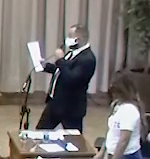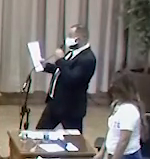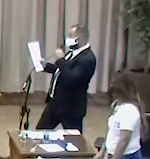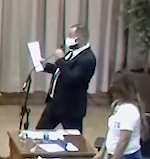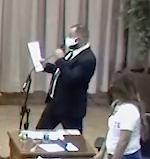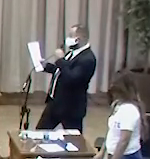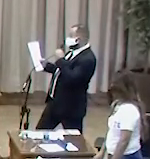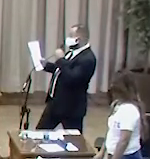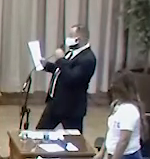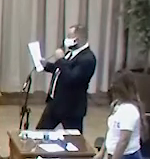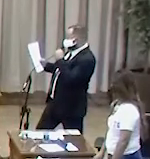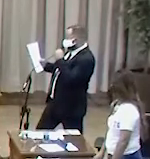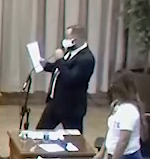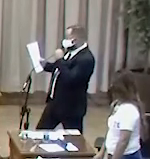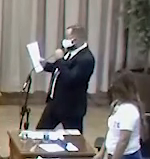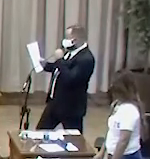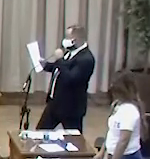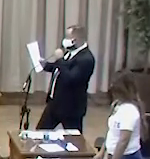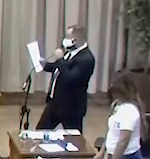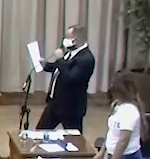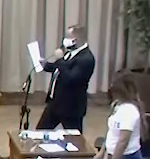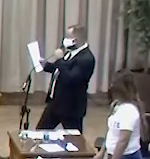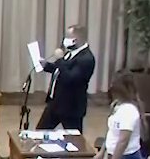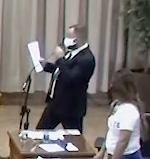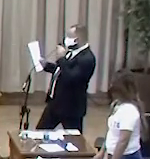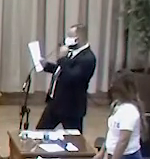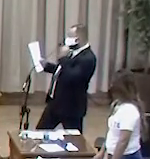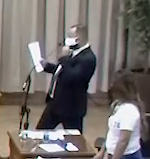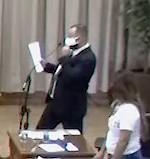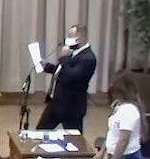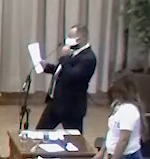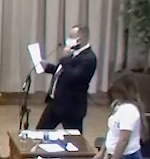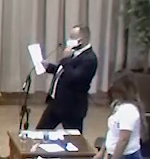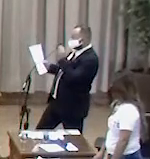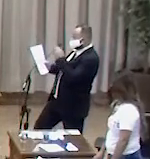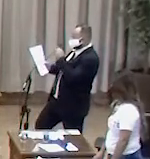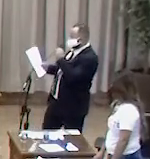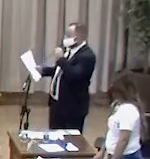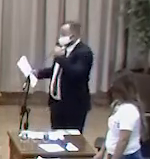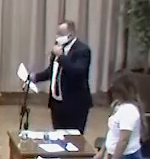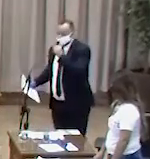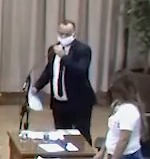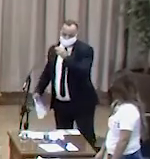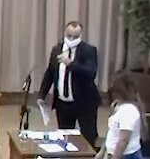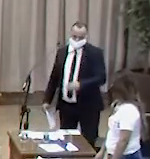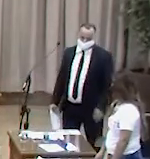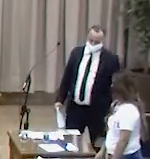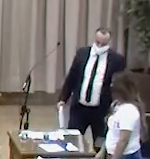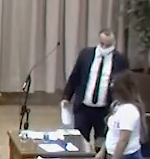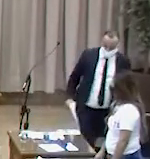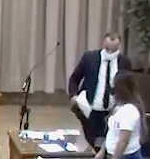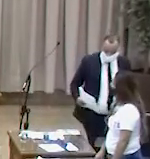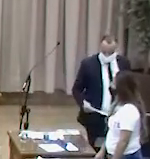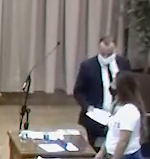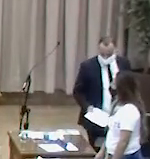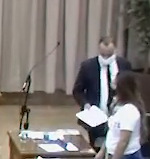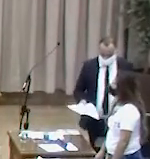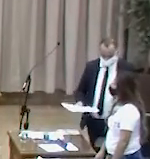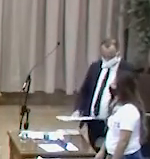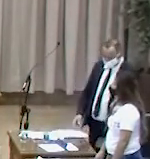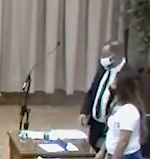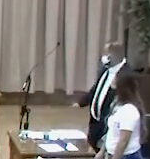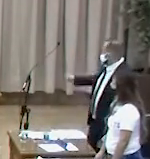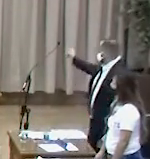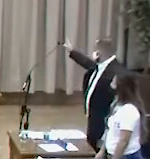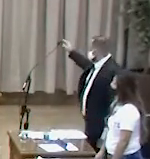o passamento dele. O nome dele é Kleiner Sorratini, 54 anos. Tá? Um minuto de silêncio, querido. Pode